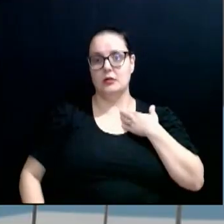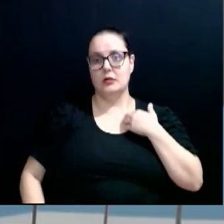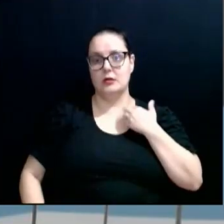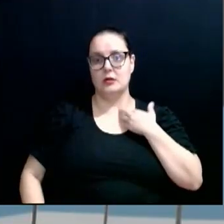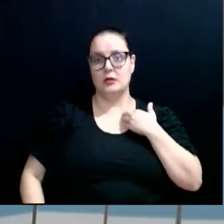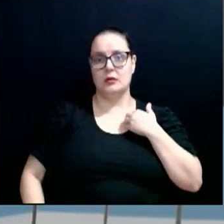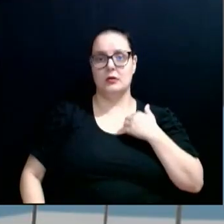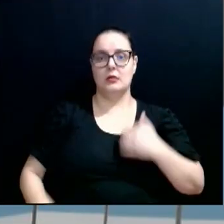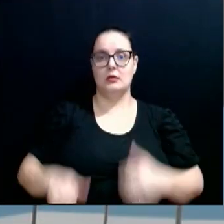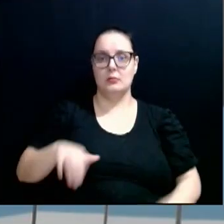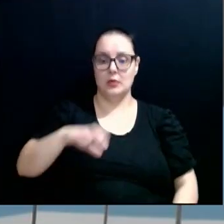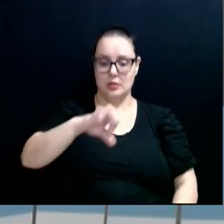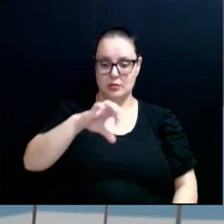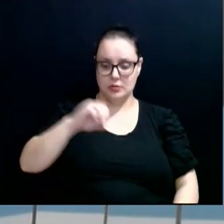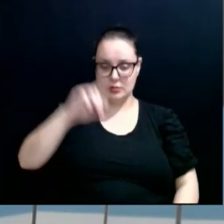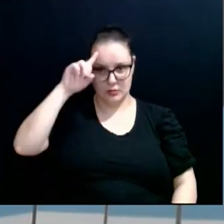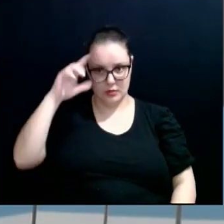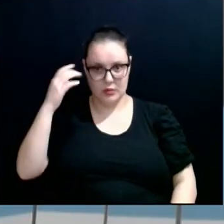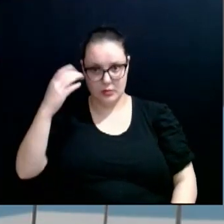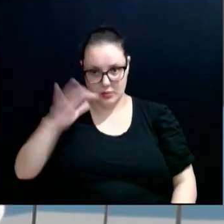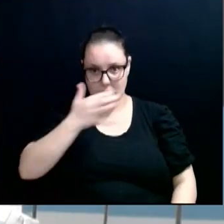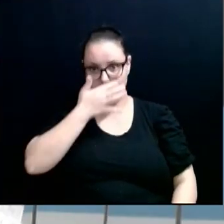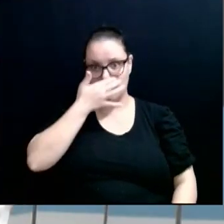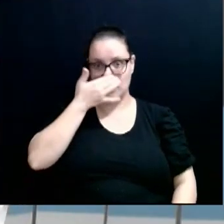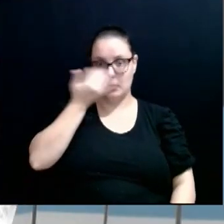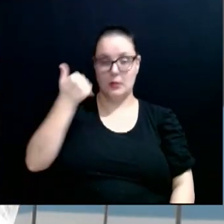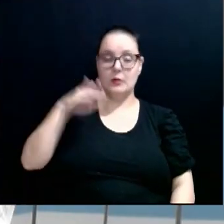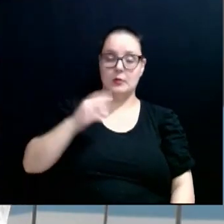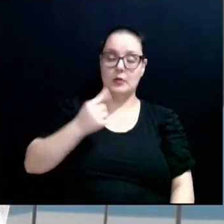dias publicado e mais de 1000 sugestões.